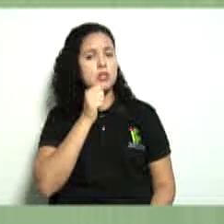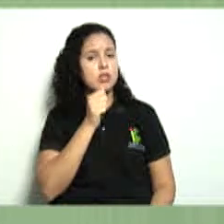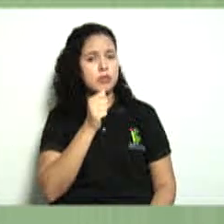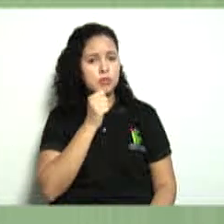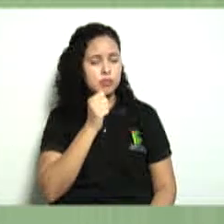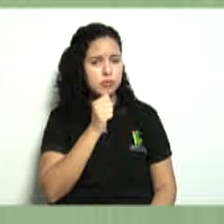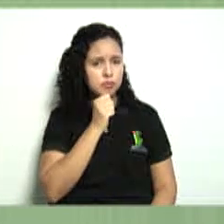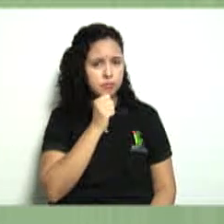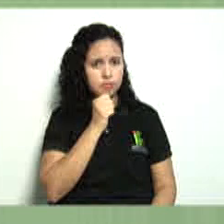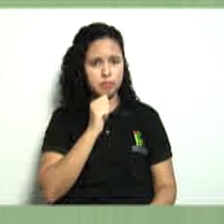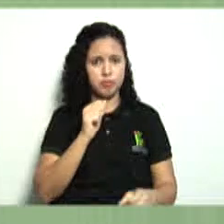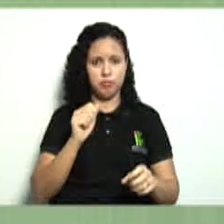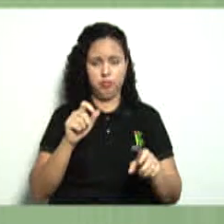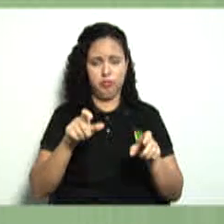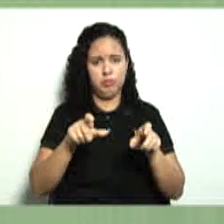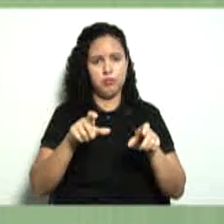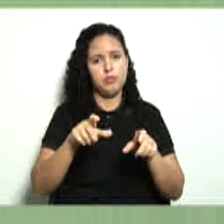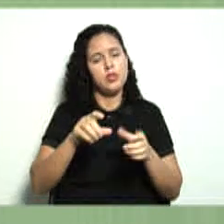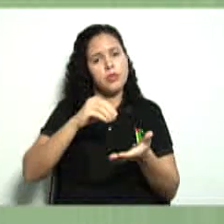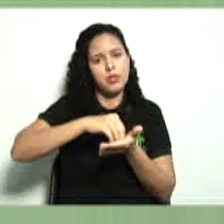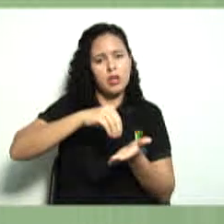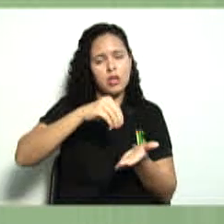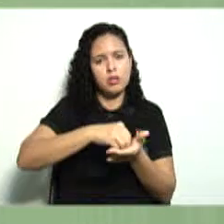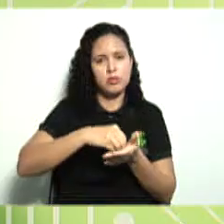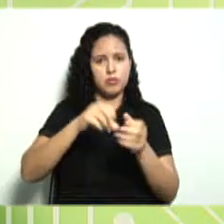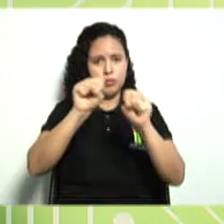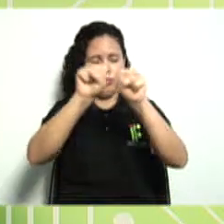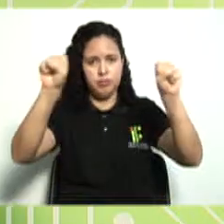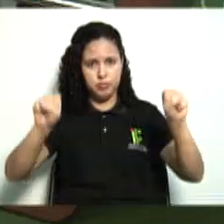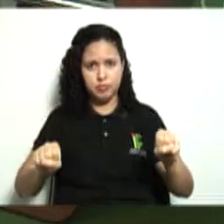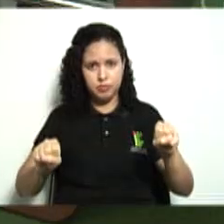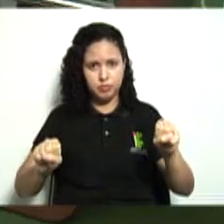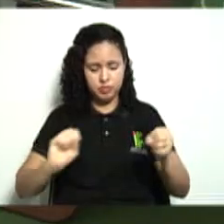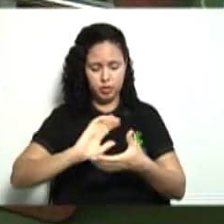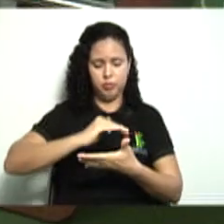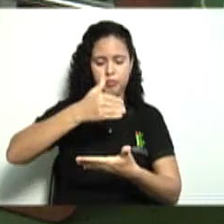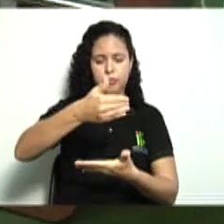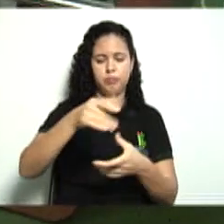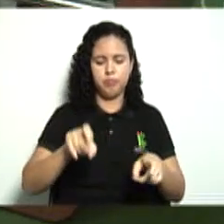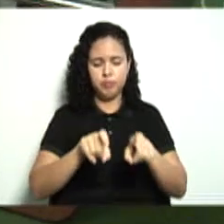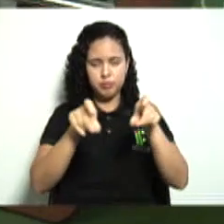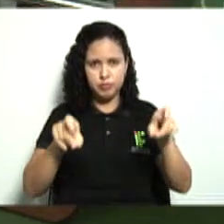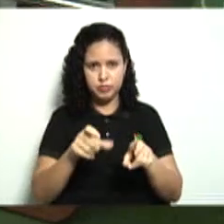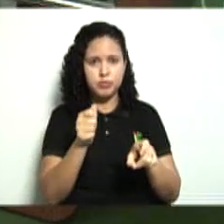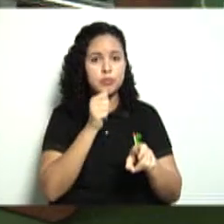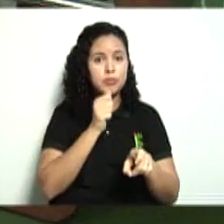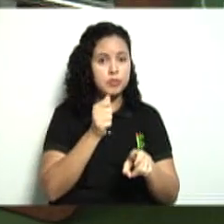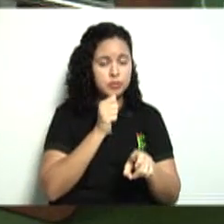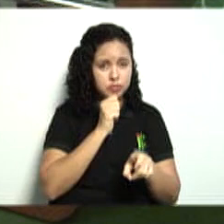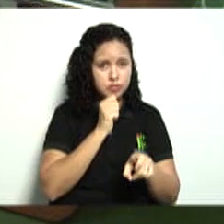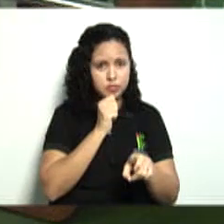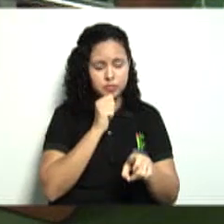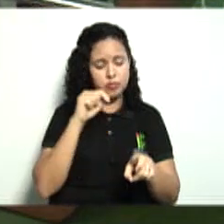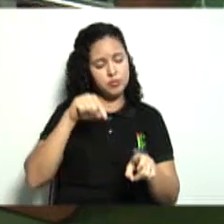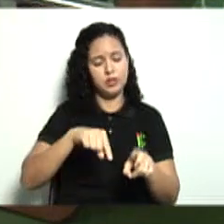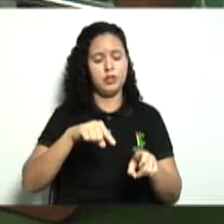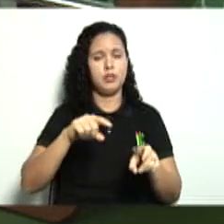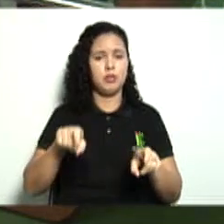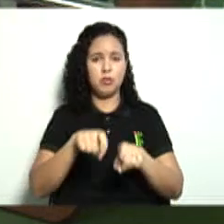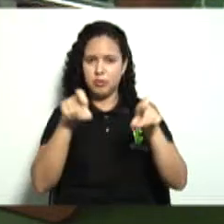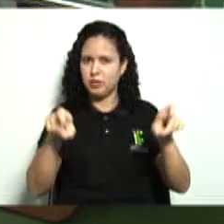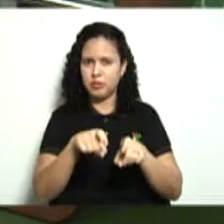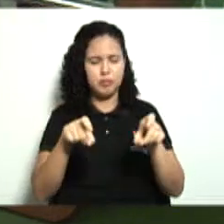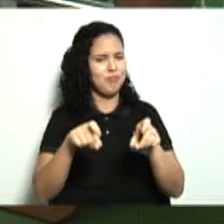Sal? Certíssimo. É possível ter um computador, você operar um computador sem um sistema operacional? Hoje não, Luiz.